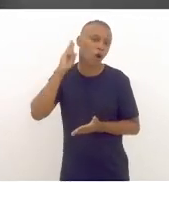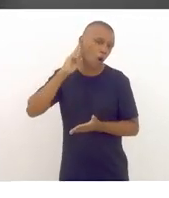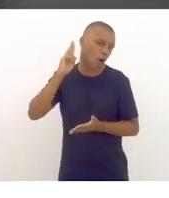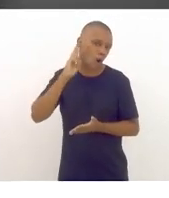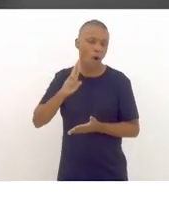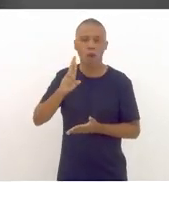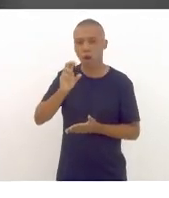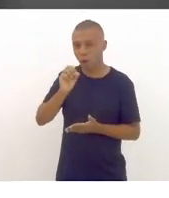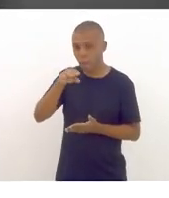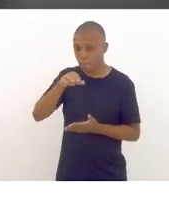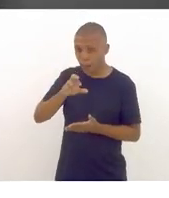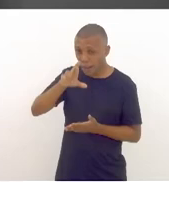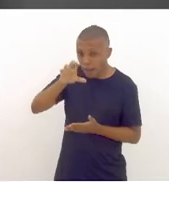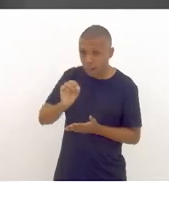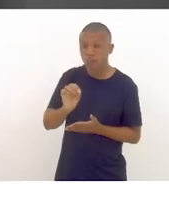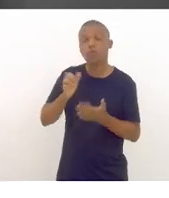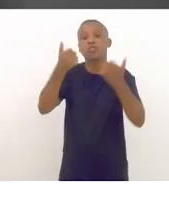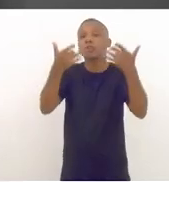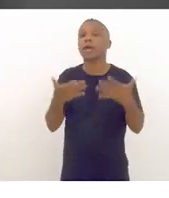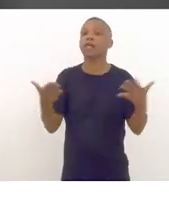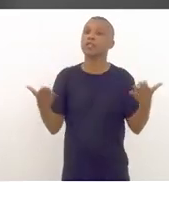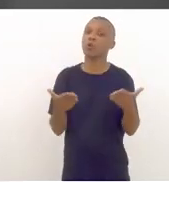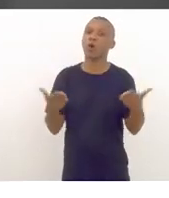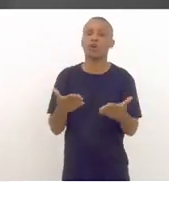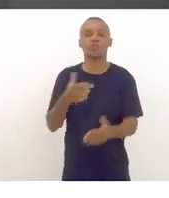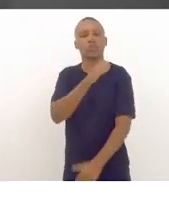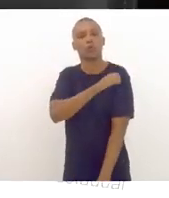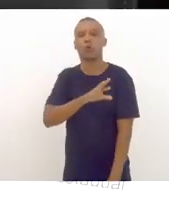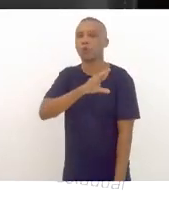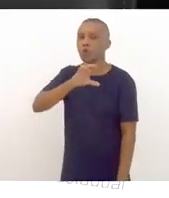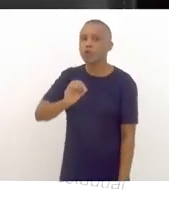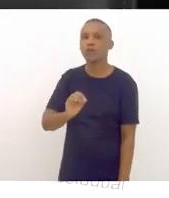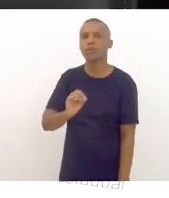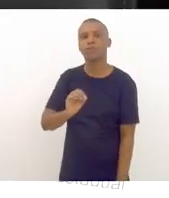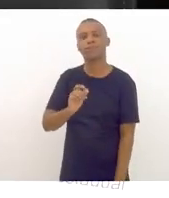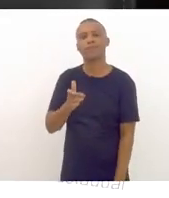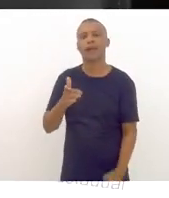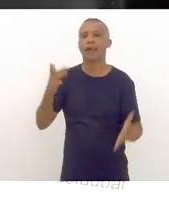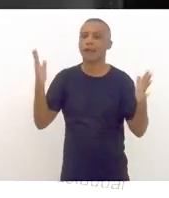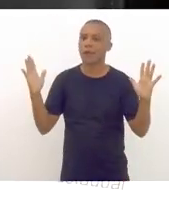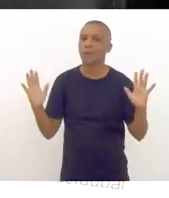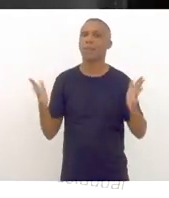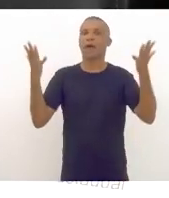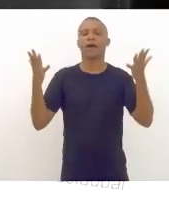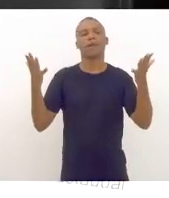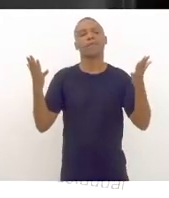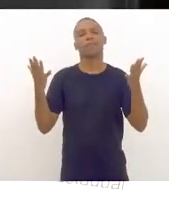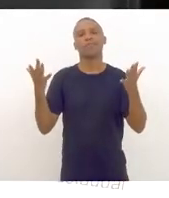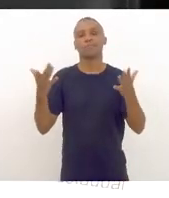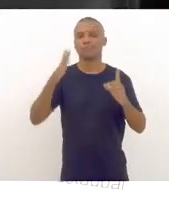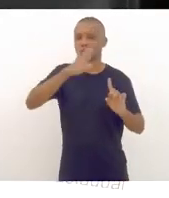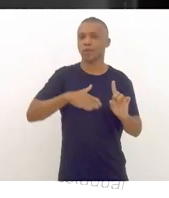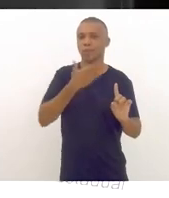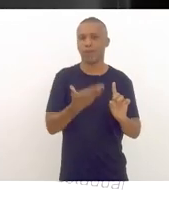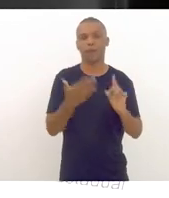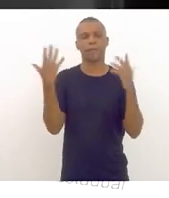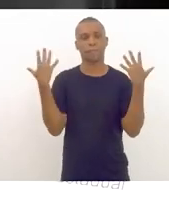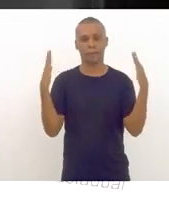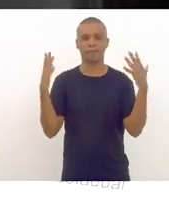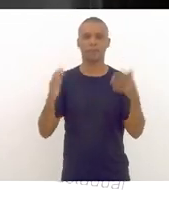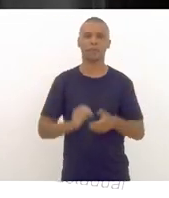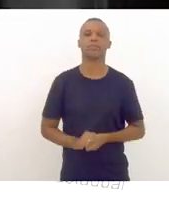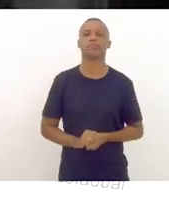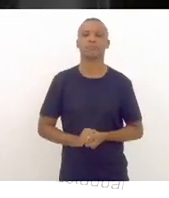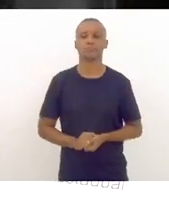que hoje o Rio de Janeiro está em festa por essa homenagem. Parabéns.